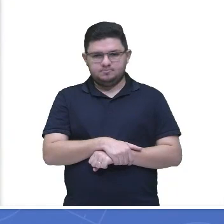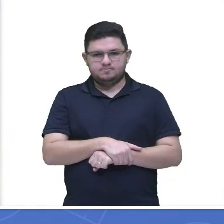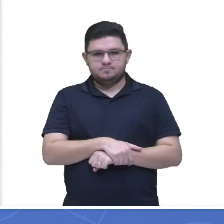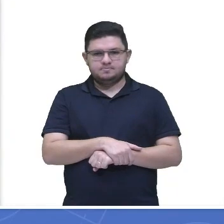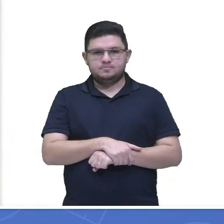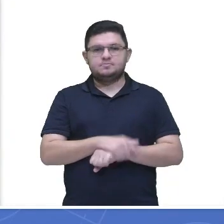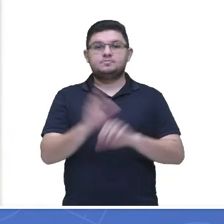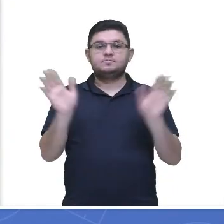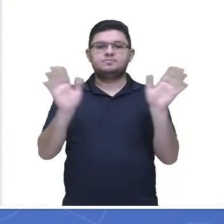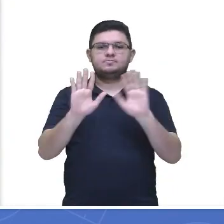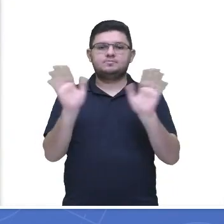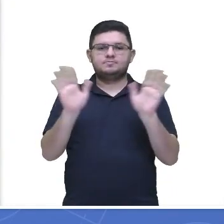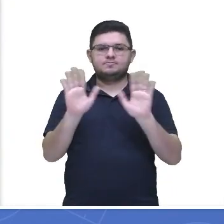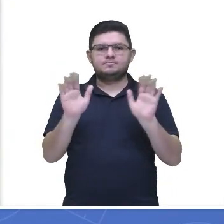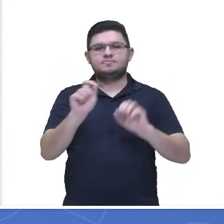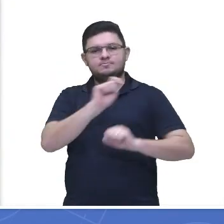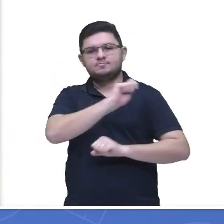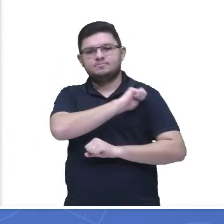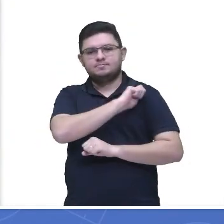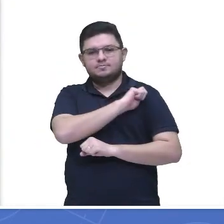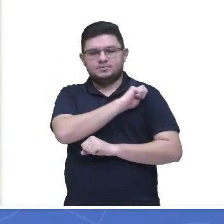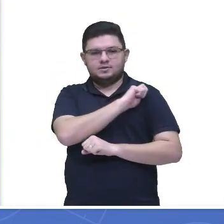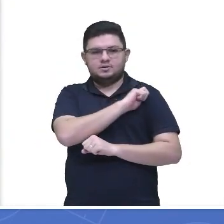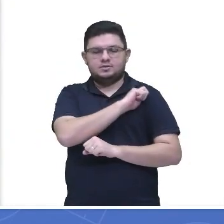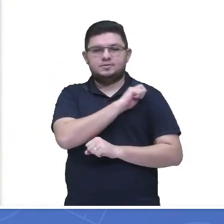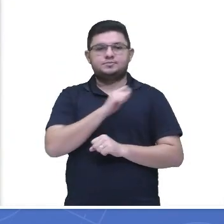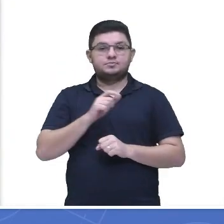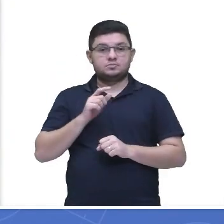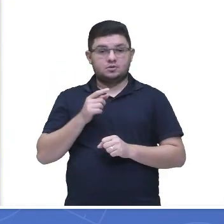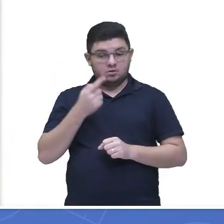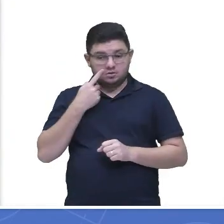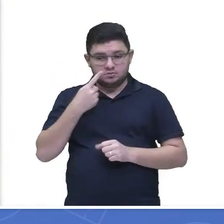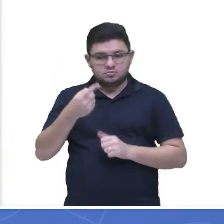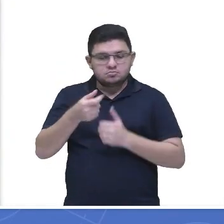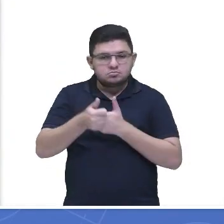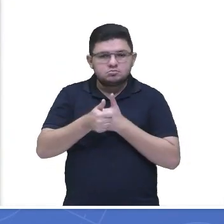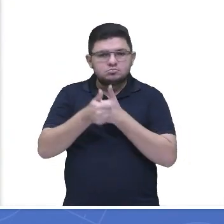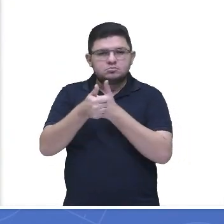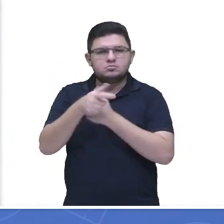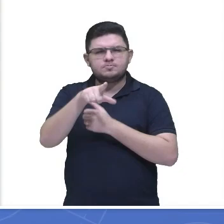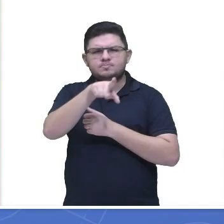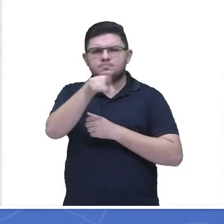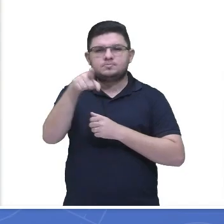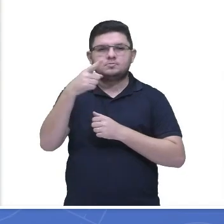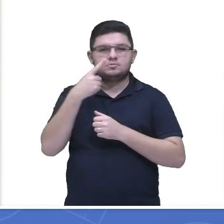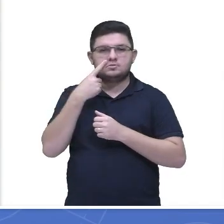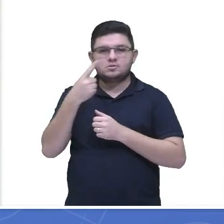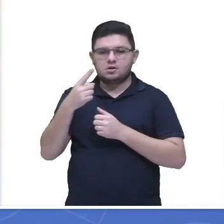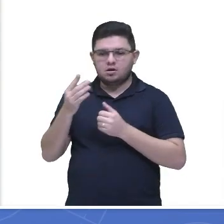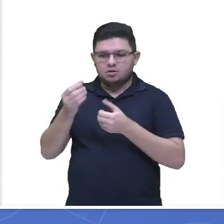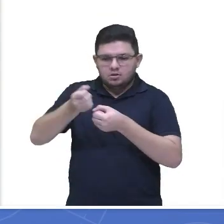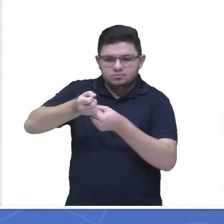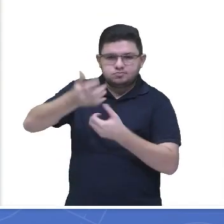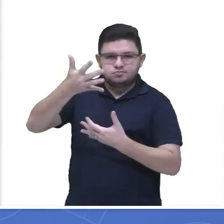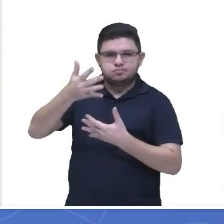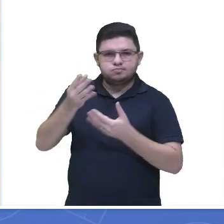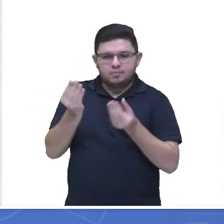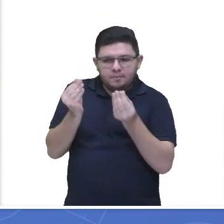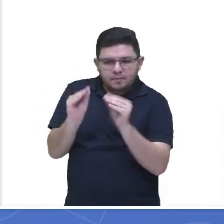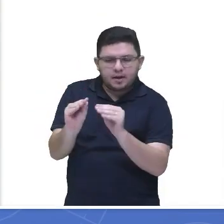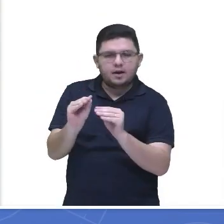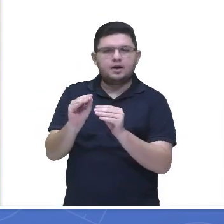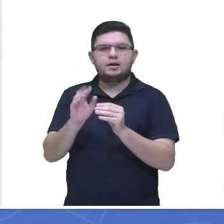Olá, alunos! Então, estava aqui acompanhando vocês, né, dando as respostas. Quero parabenizar